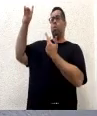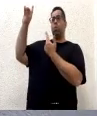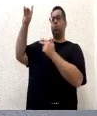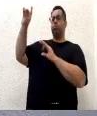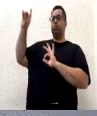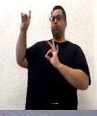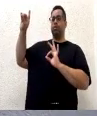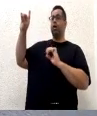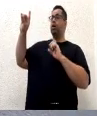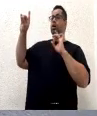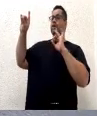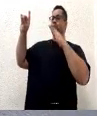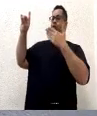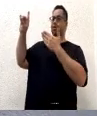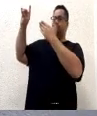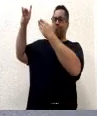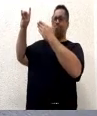tem um.